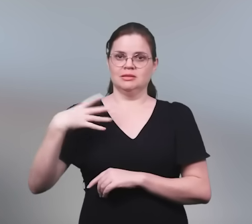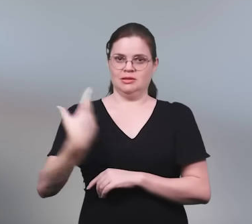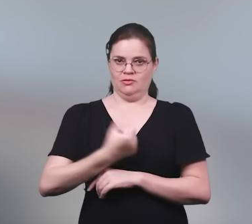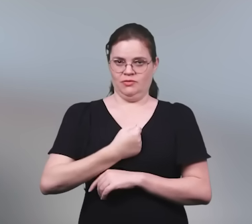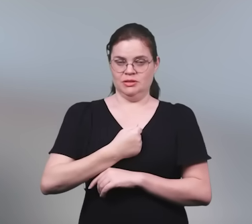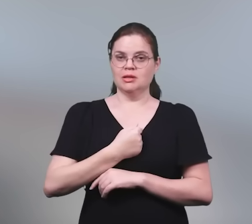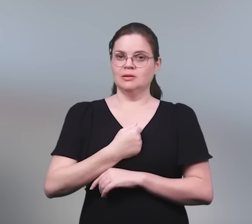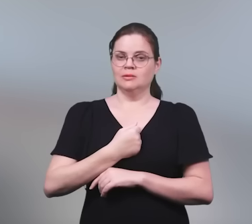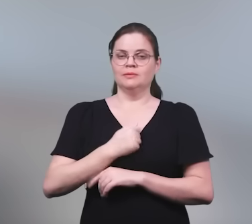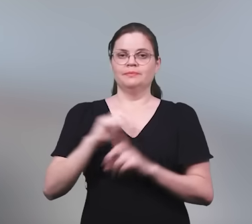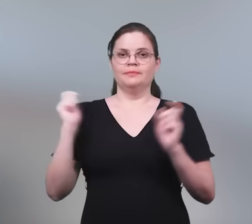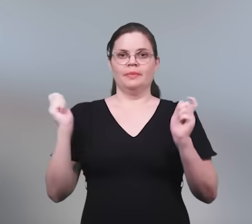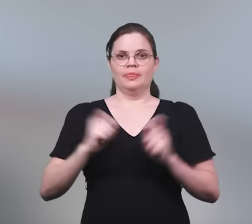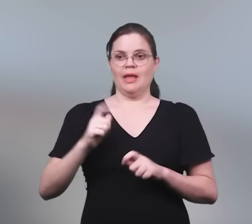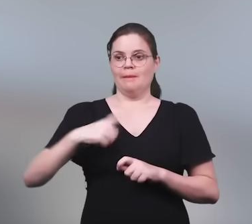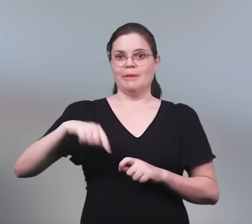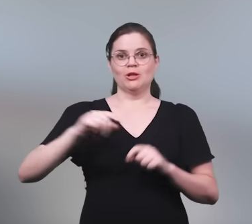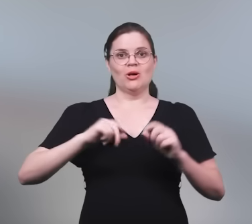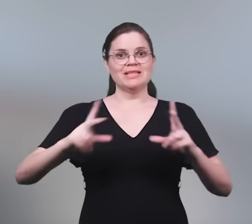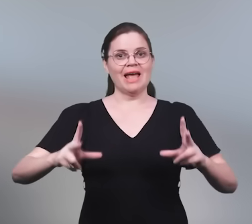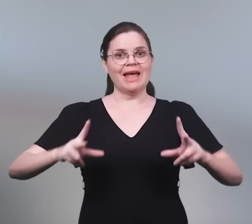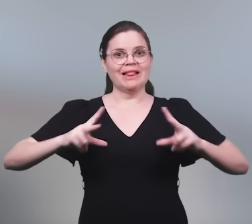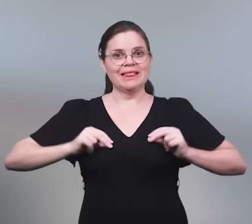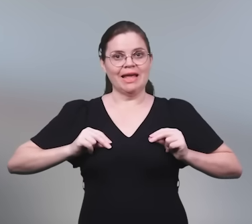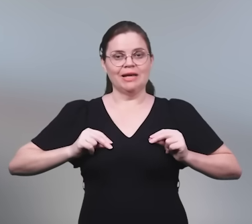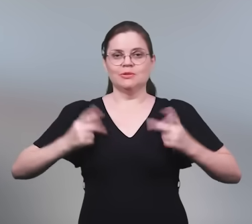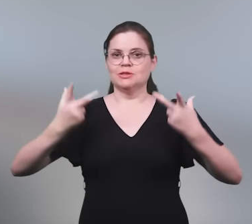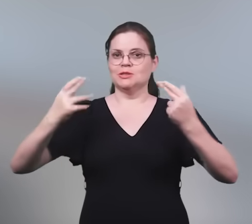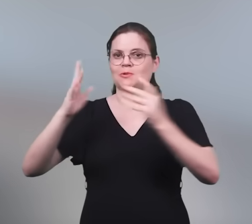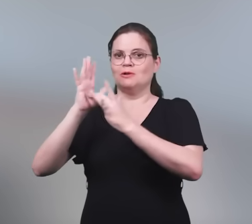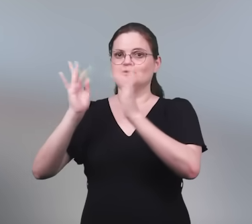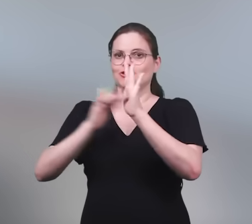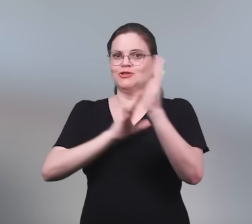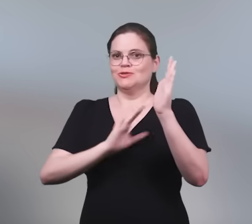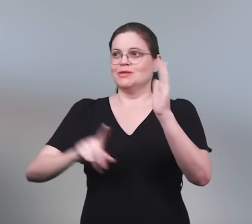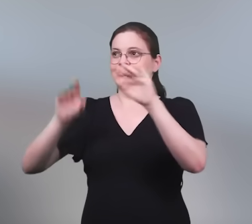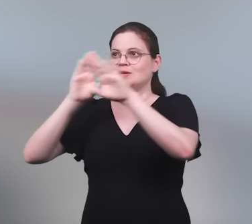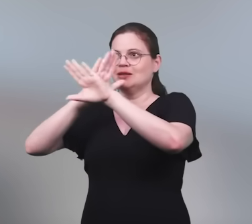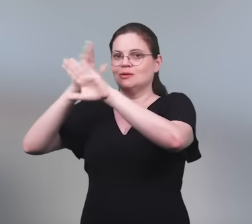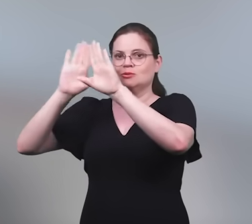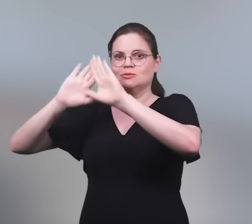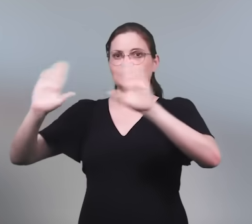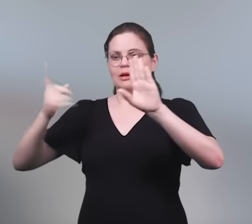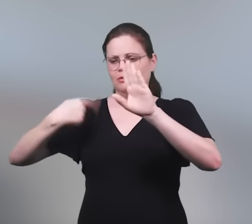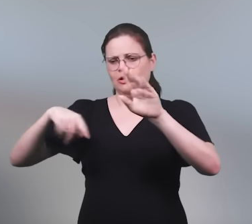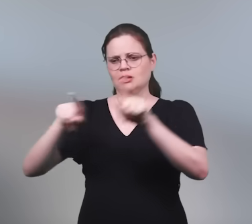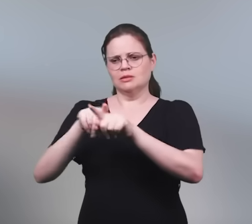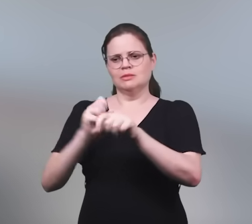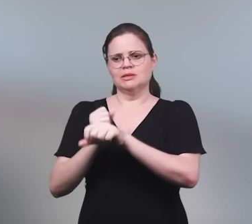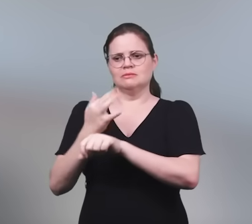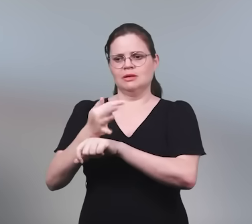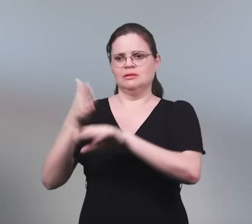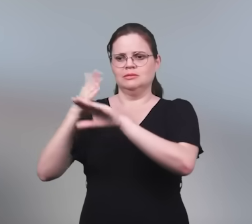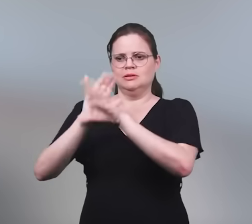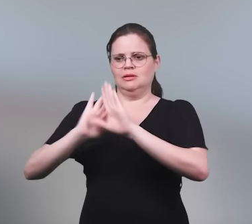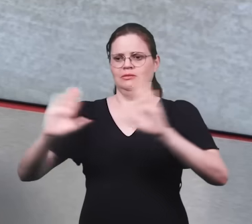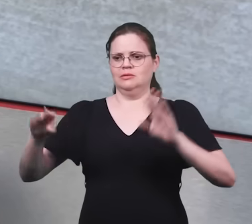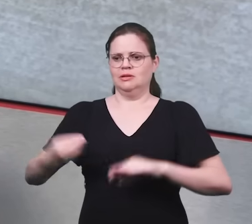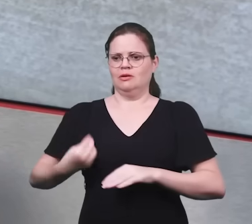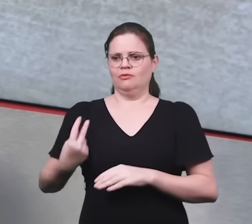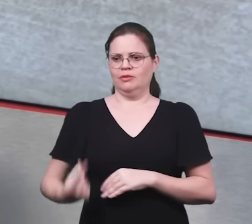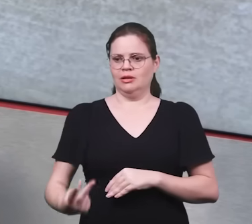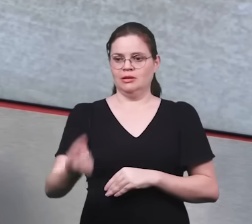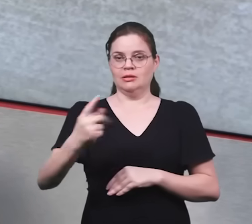Jesus, sejamos feitos herdeiros segundo a esperança da vida eterna. Então nós